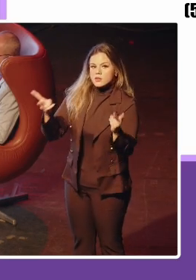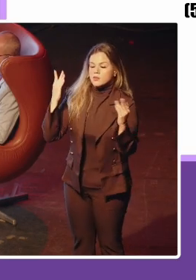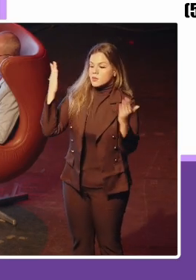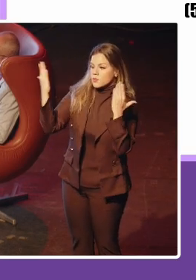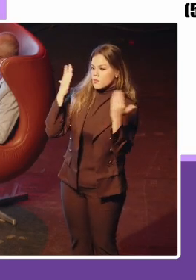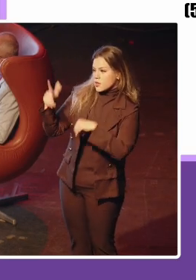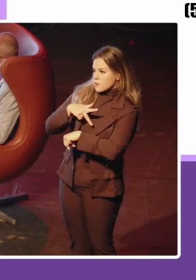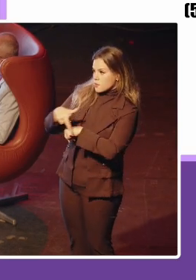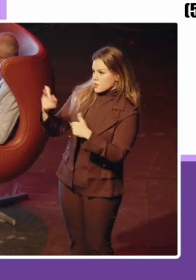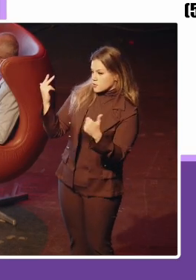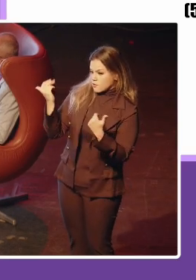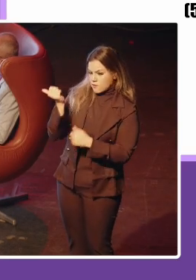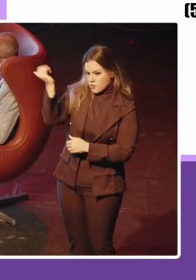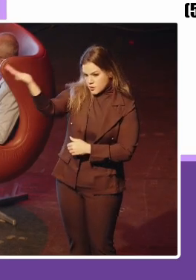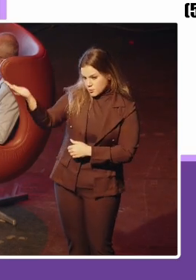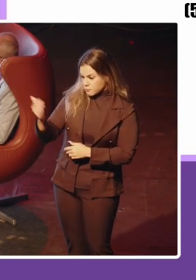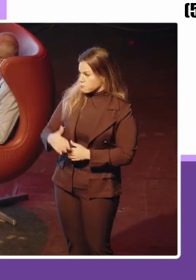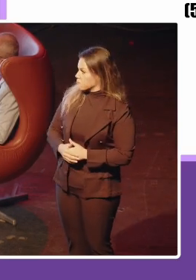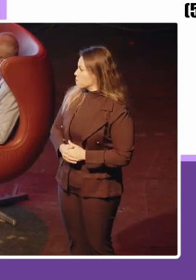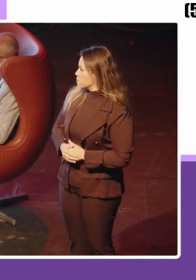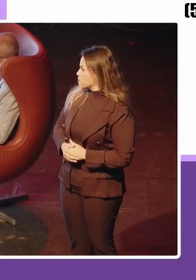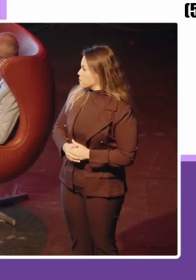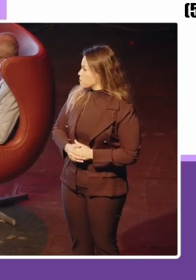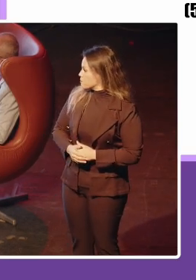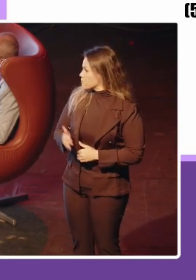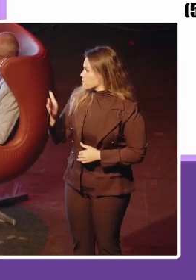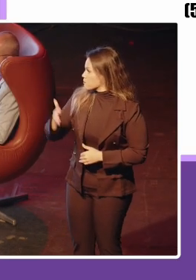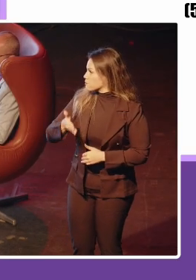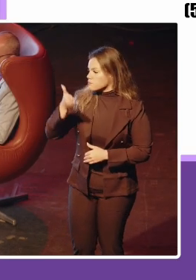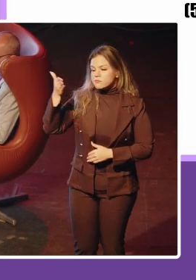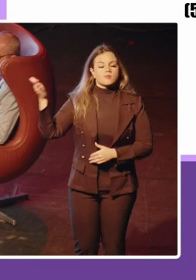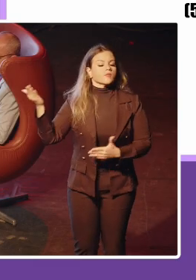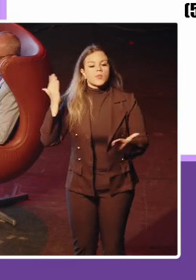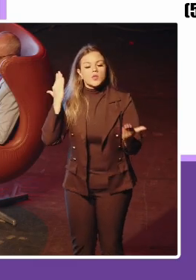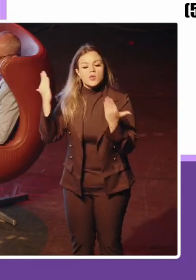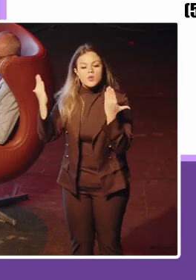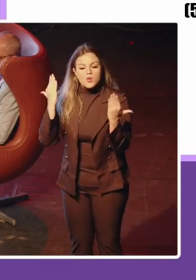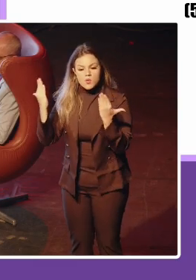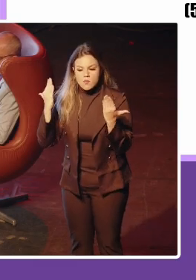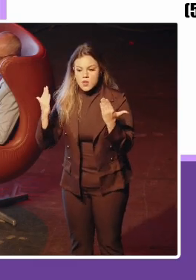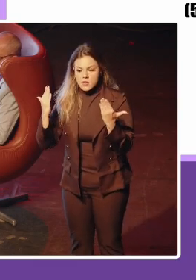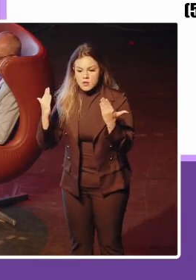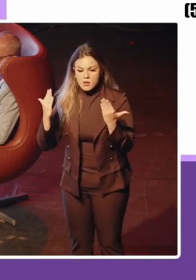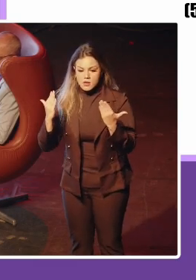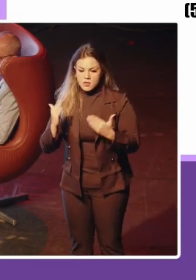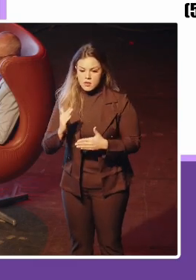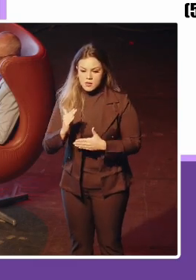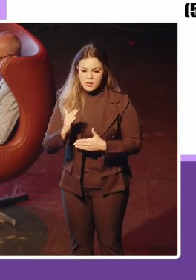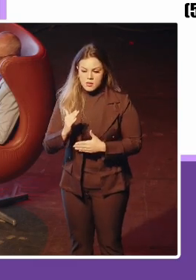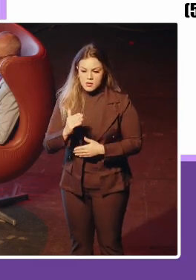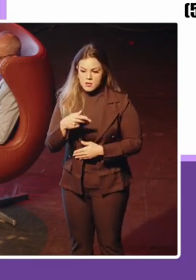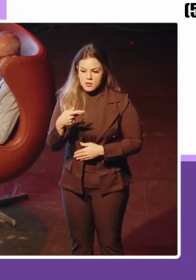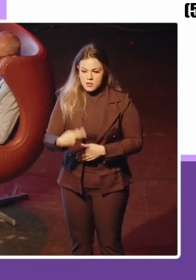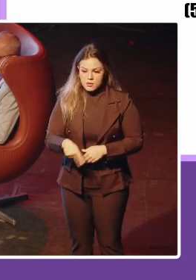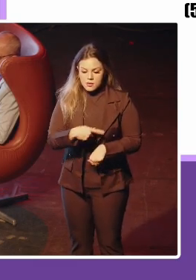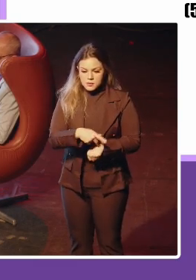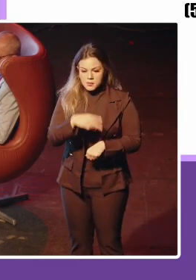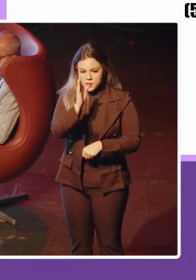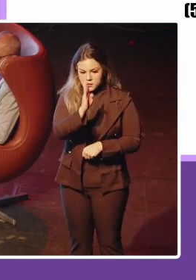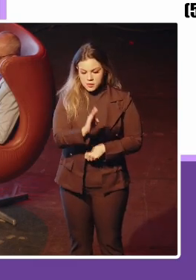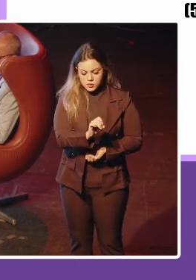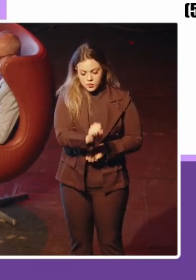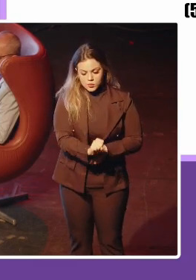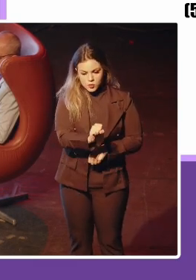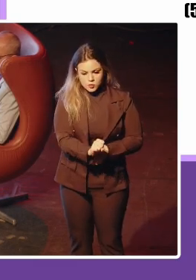comparações. Primeiro, aqui, à esquerda de vocês, tem a comparação entre a região sul e sudeste, que nós chamamos aqui de ricas, e